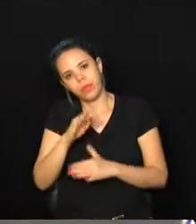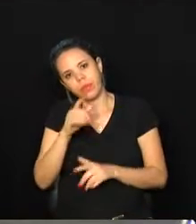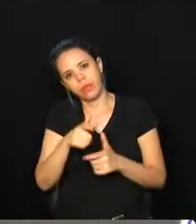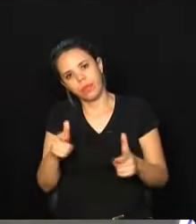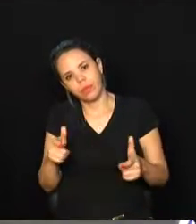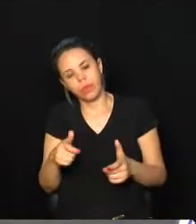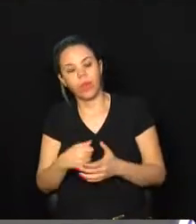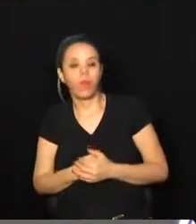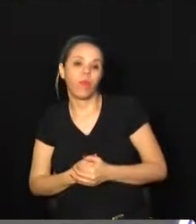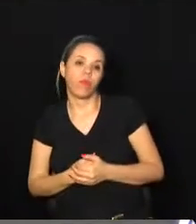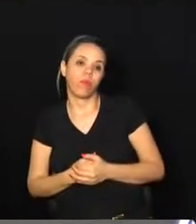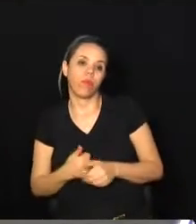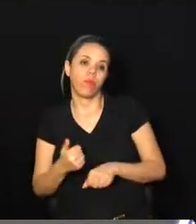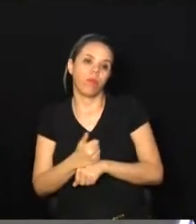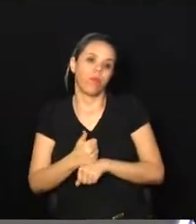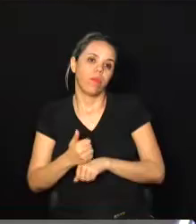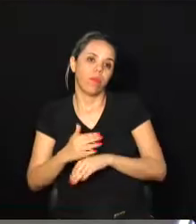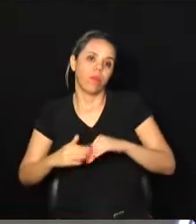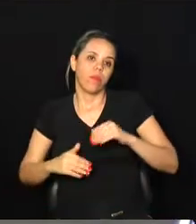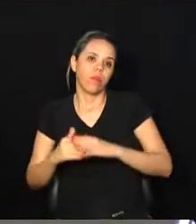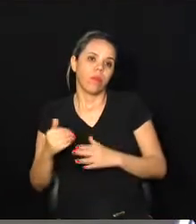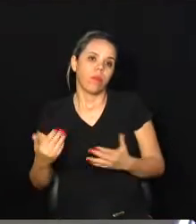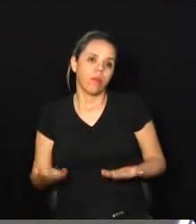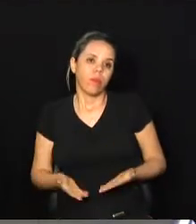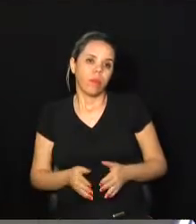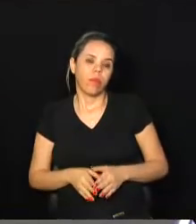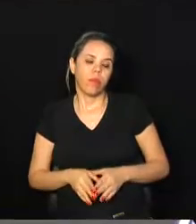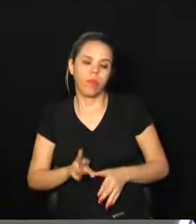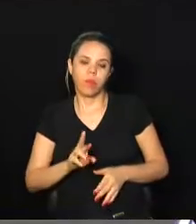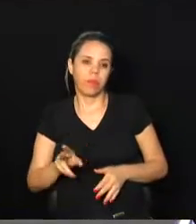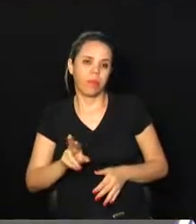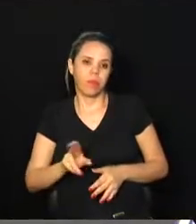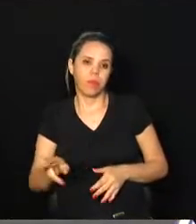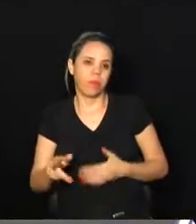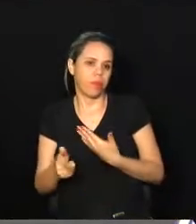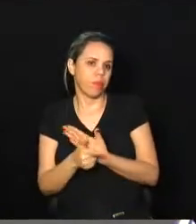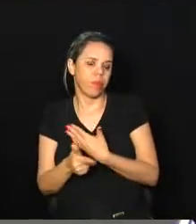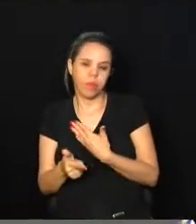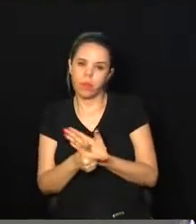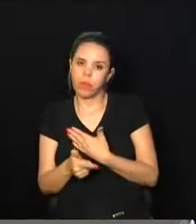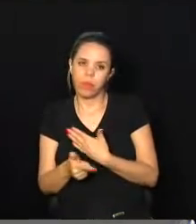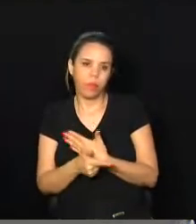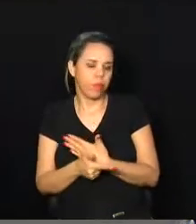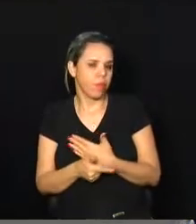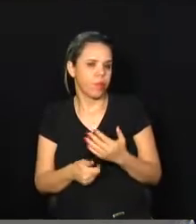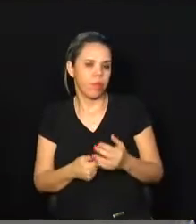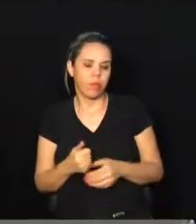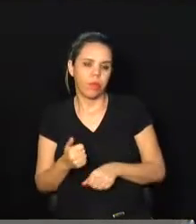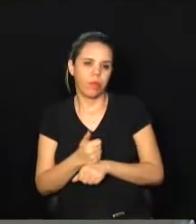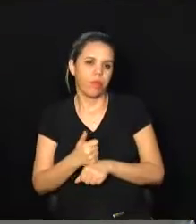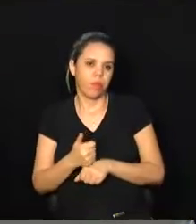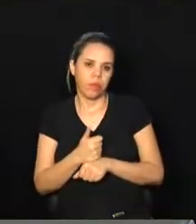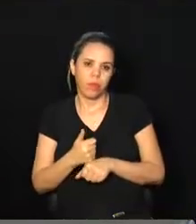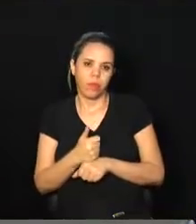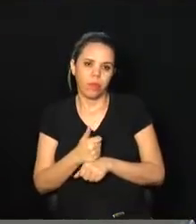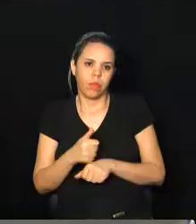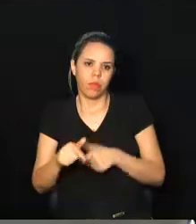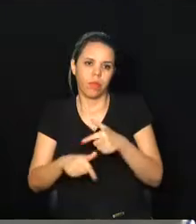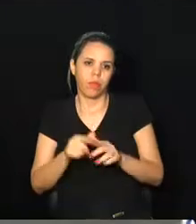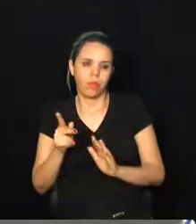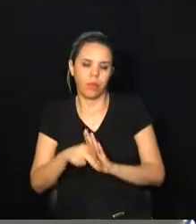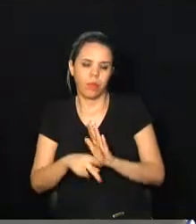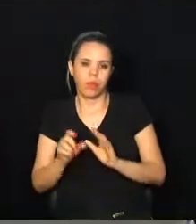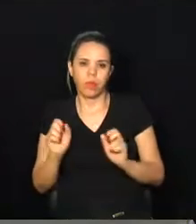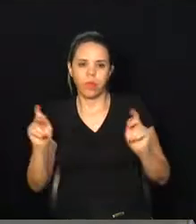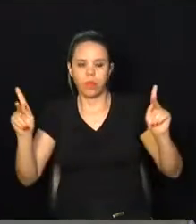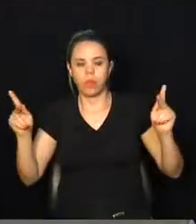mais do profissional, e que não é o papel na área de execução de projetos,